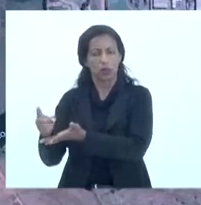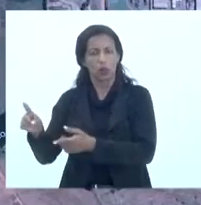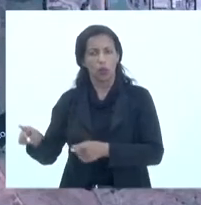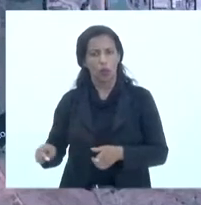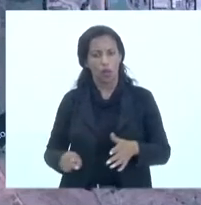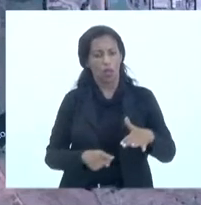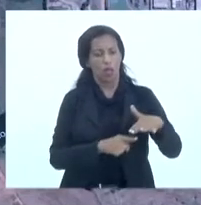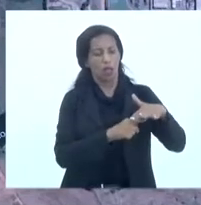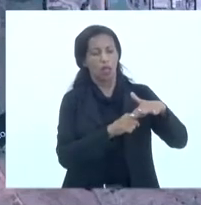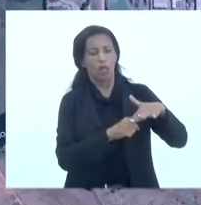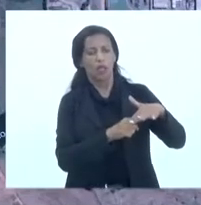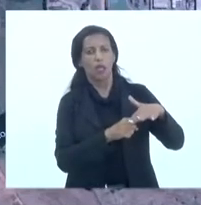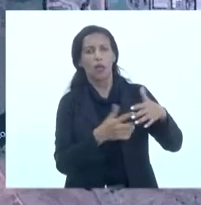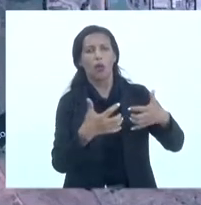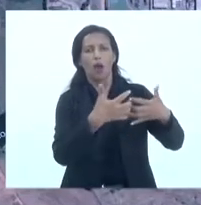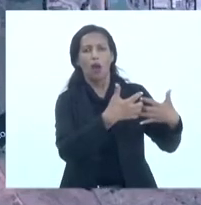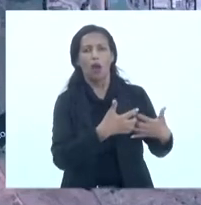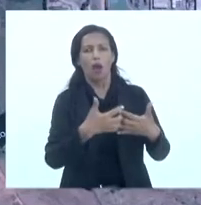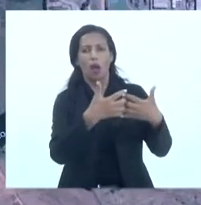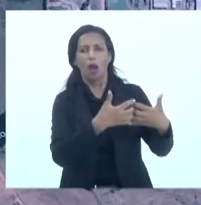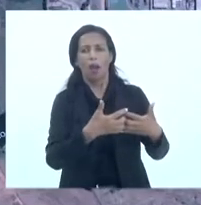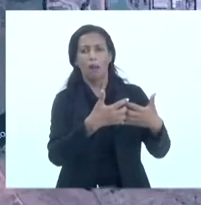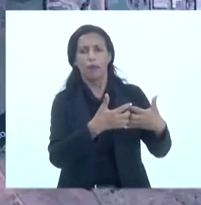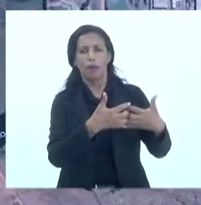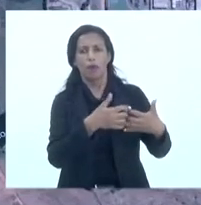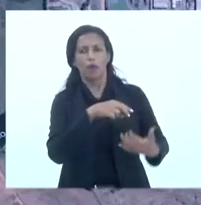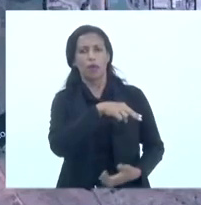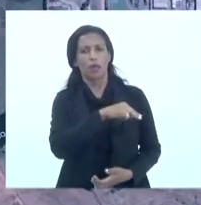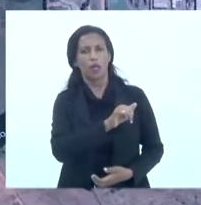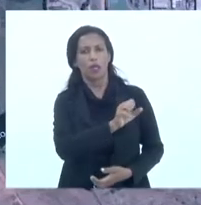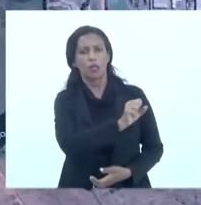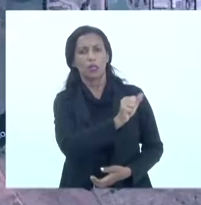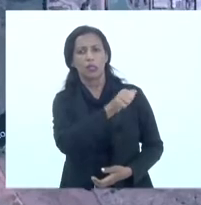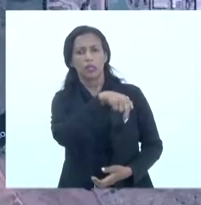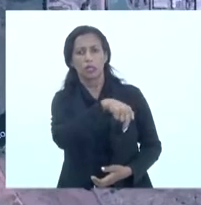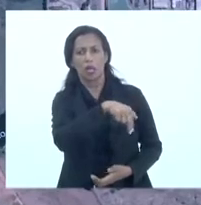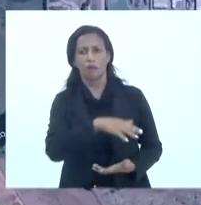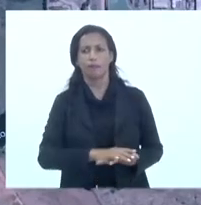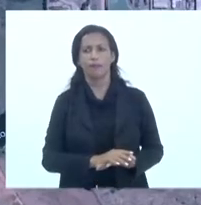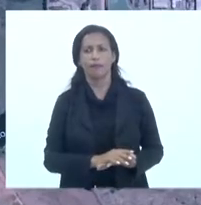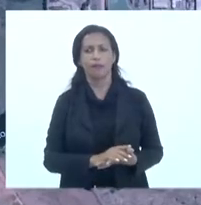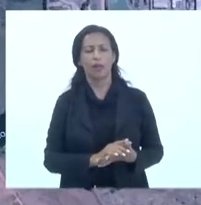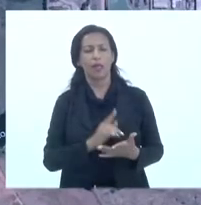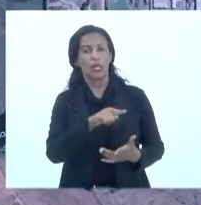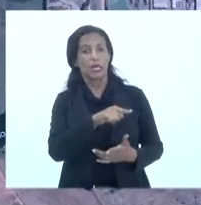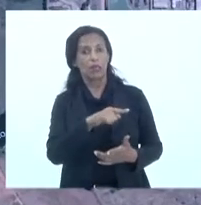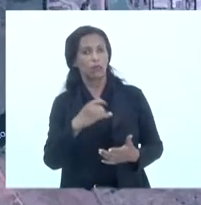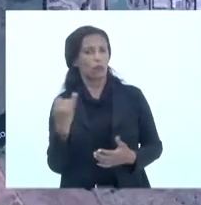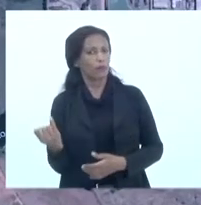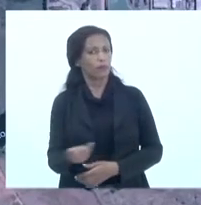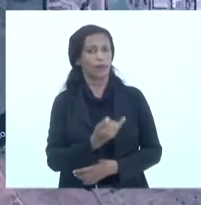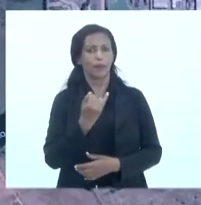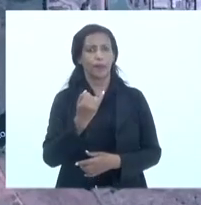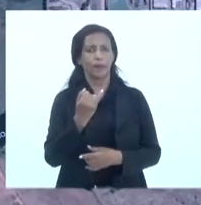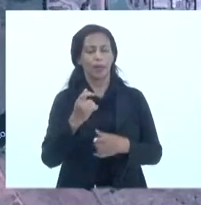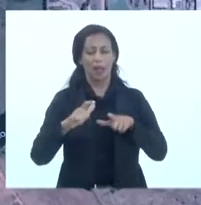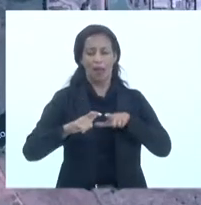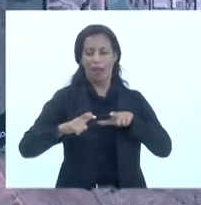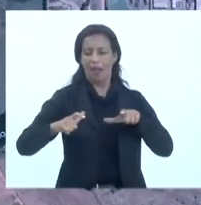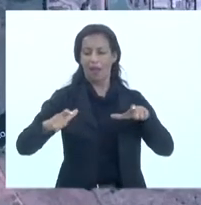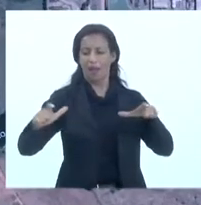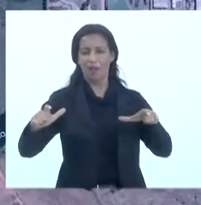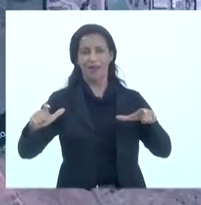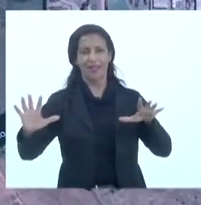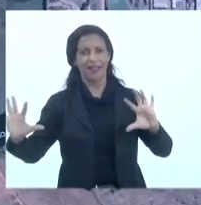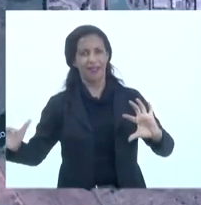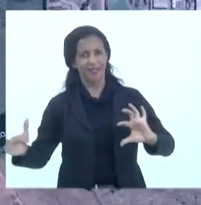Volkswagen Caminhões e o polo da Nissan. Isso seria uma ferramenta para a gente aumentar a